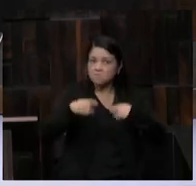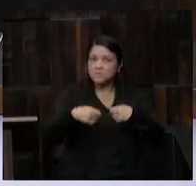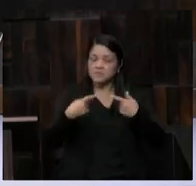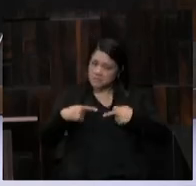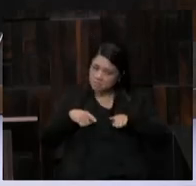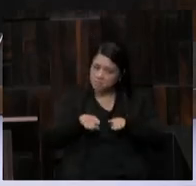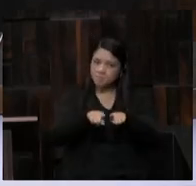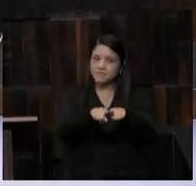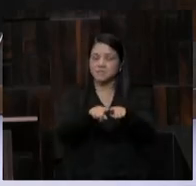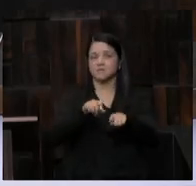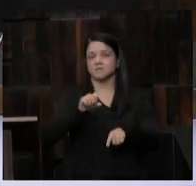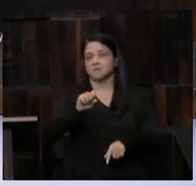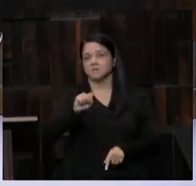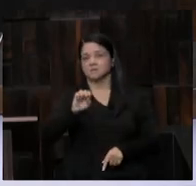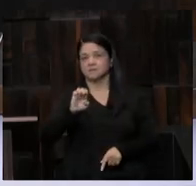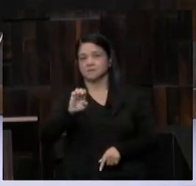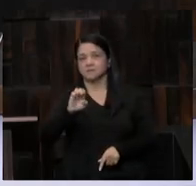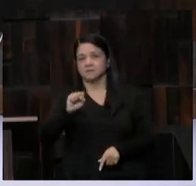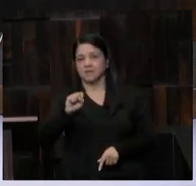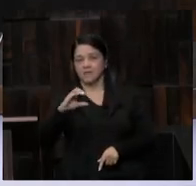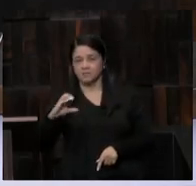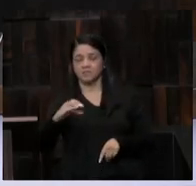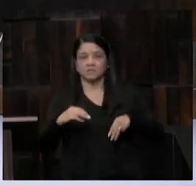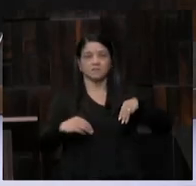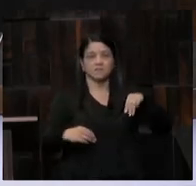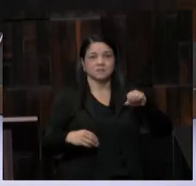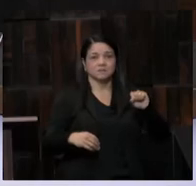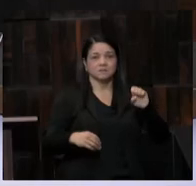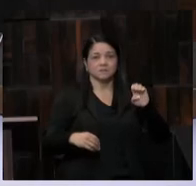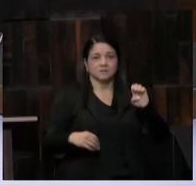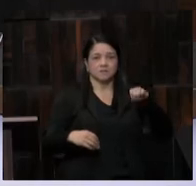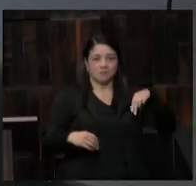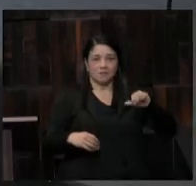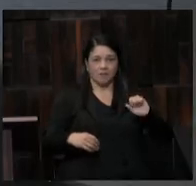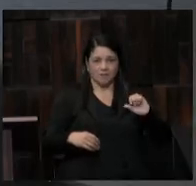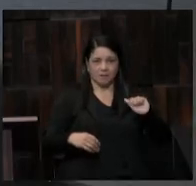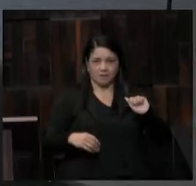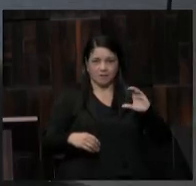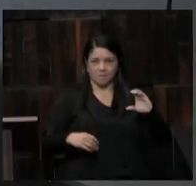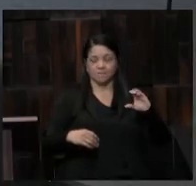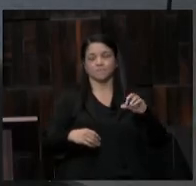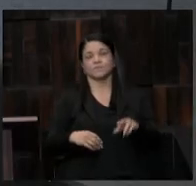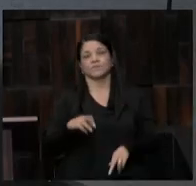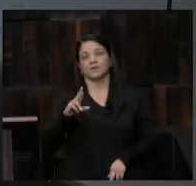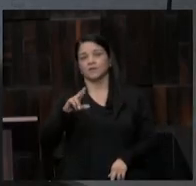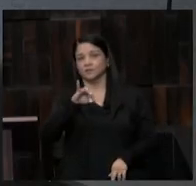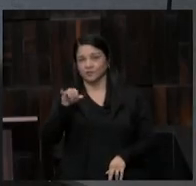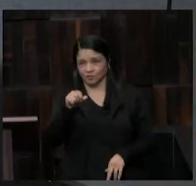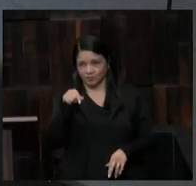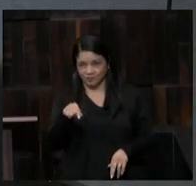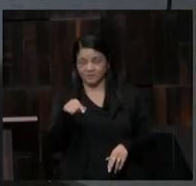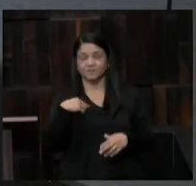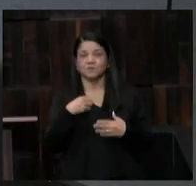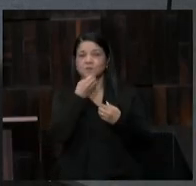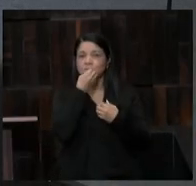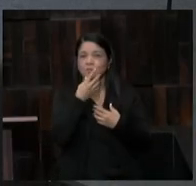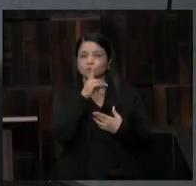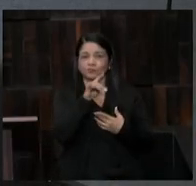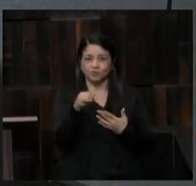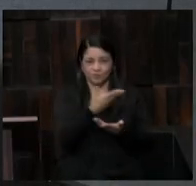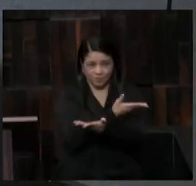com o SESC, né, e o SENAC RJ. Vamos sim. Tá? Bom dia a